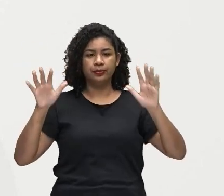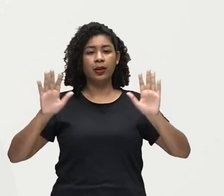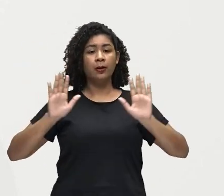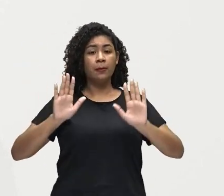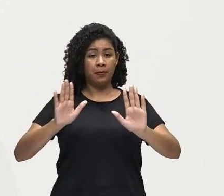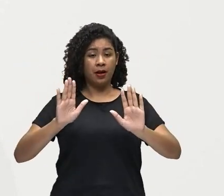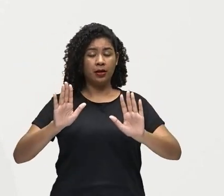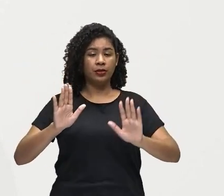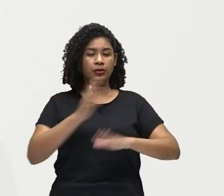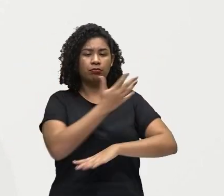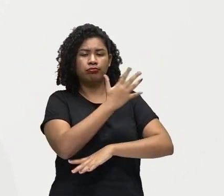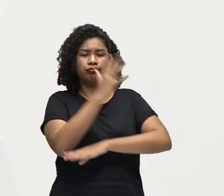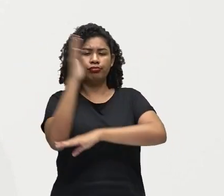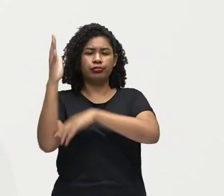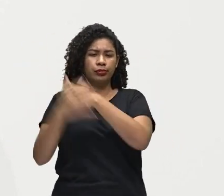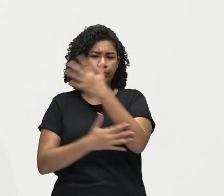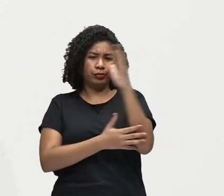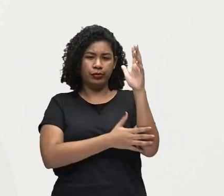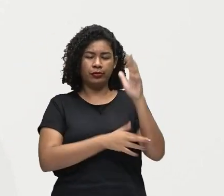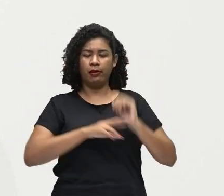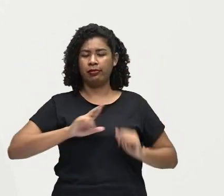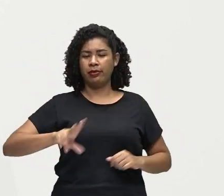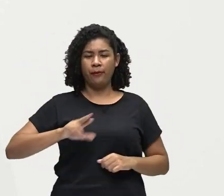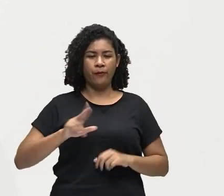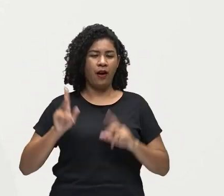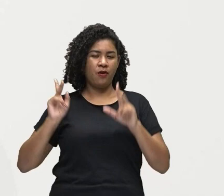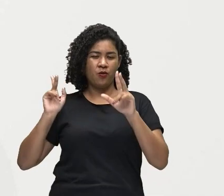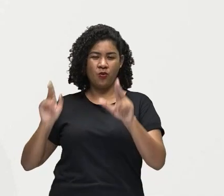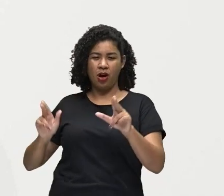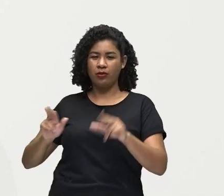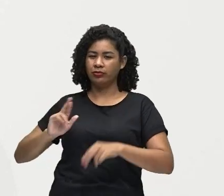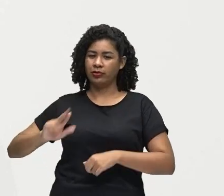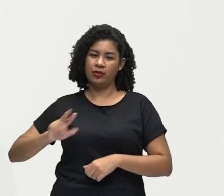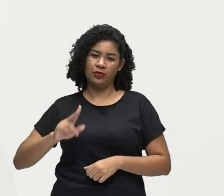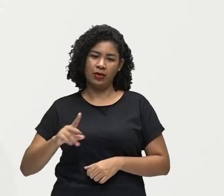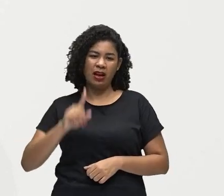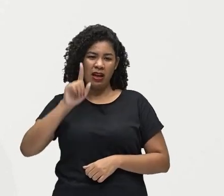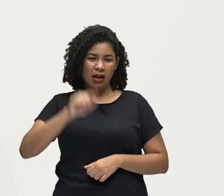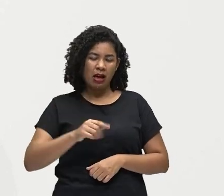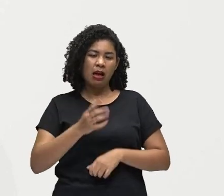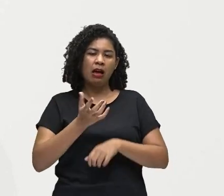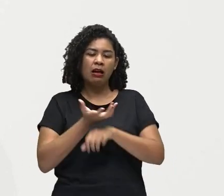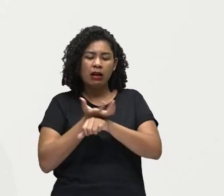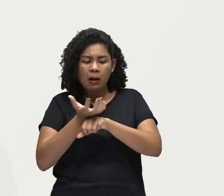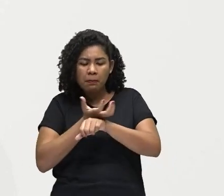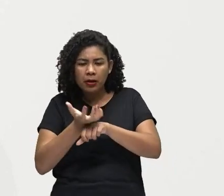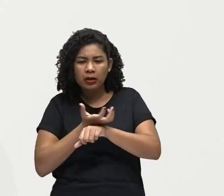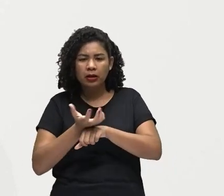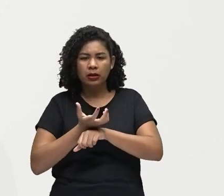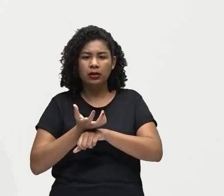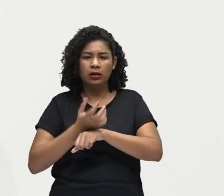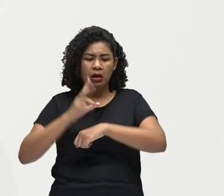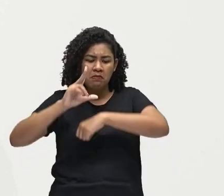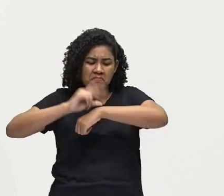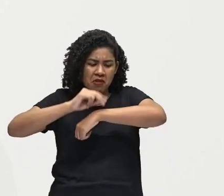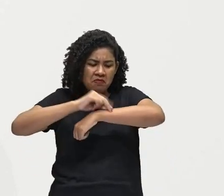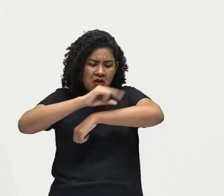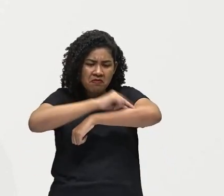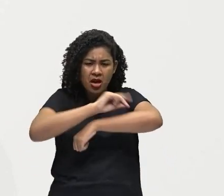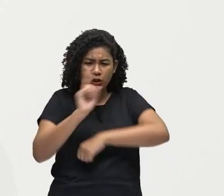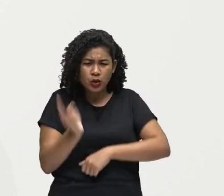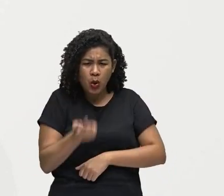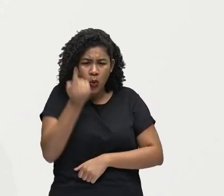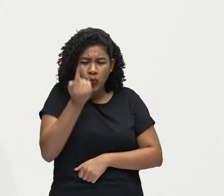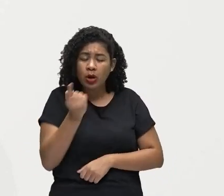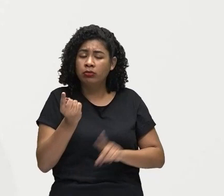gente não vai encontrar dessa forma que a gente está vendo, né? Somente o capim, o gafanhoto, não. Tem muitos outros aí envolvidos, por isso que a gente